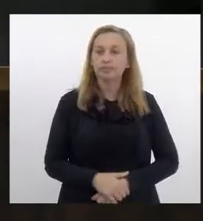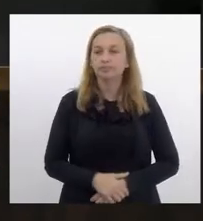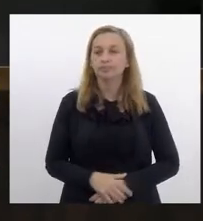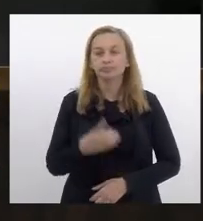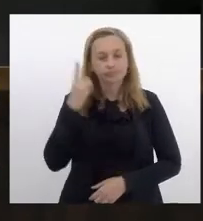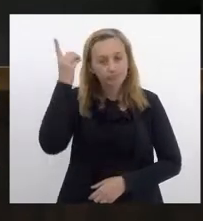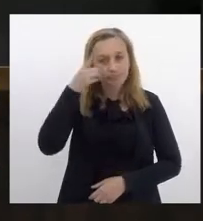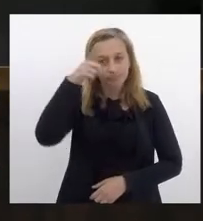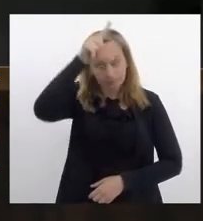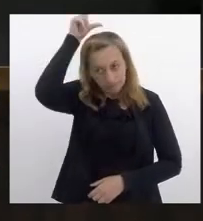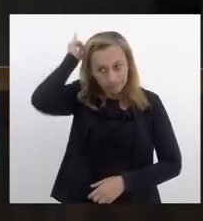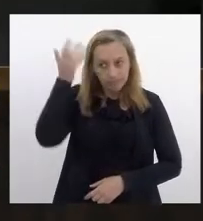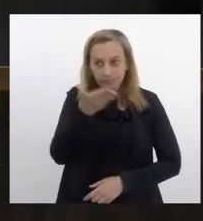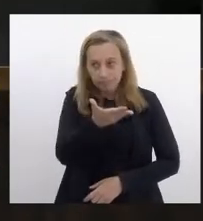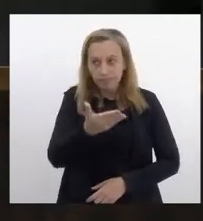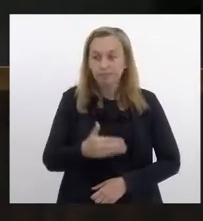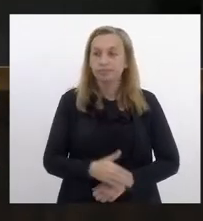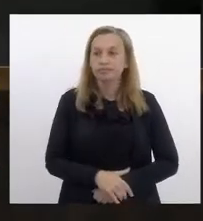Luiz.